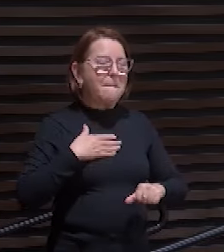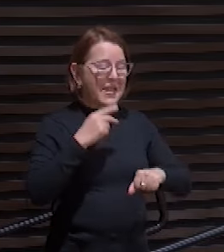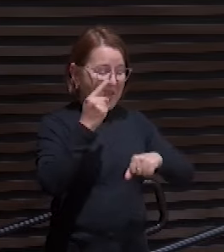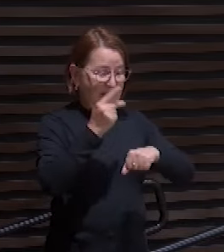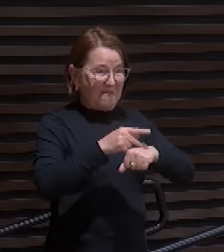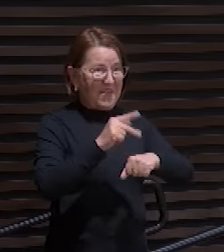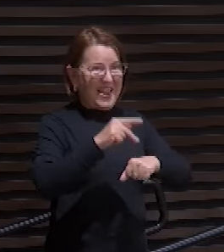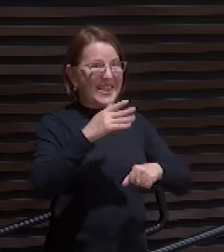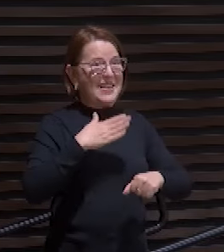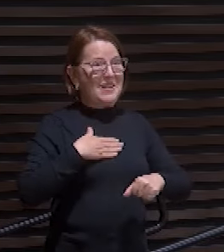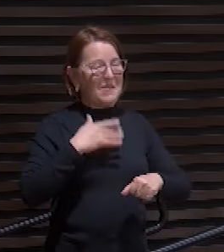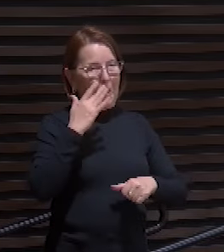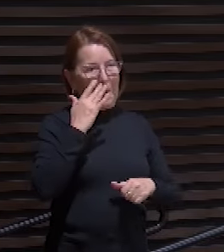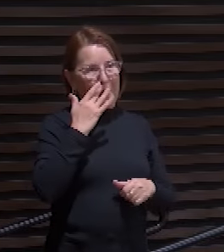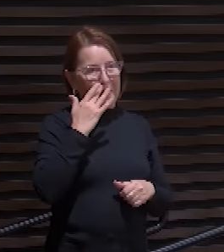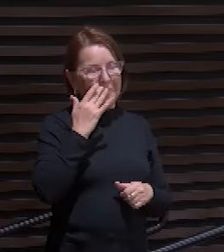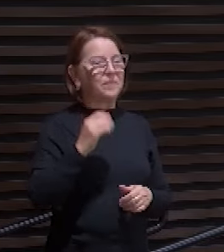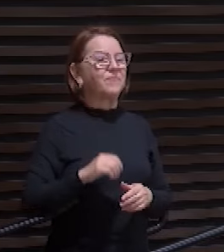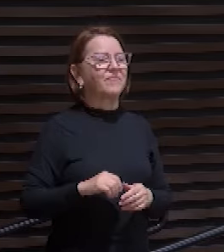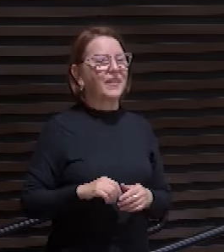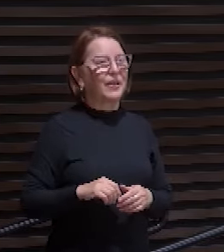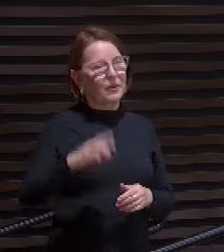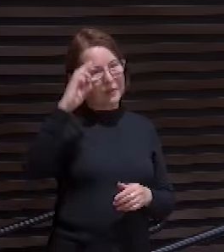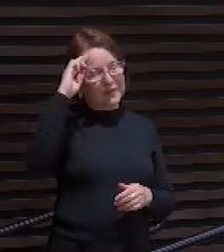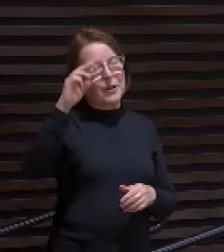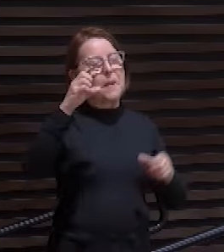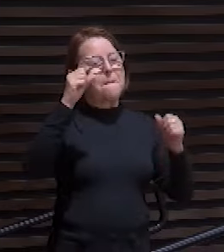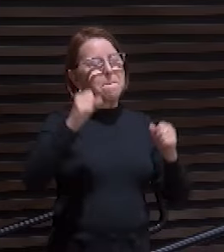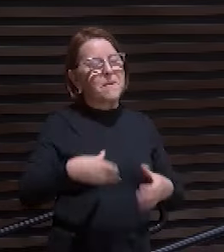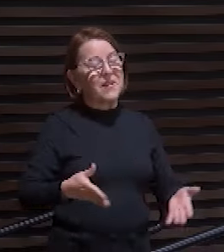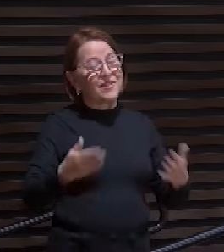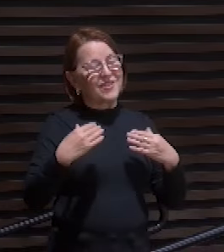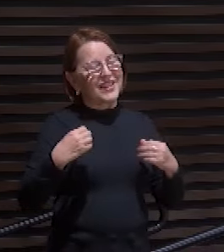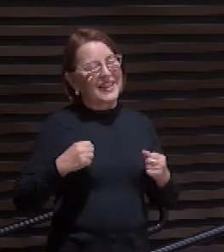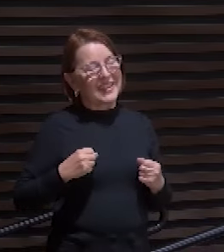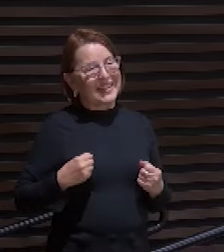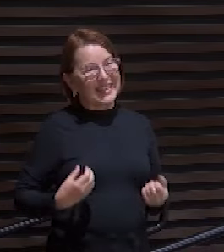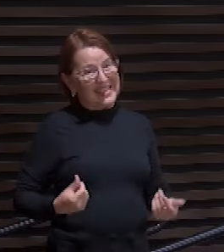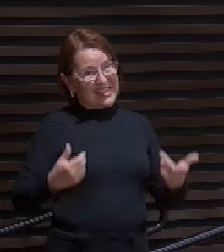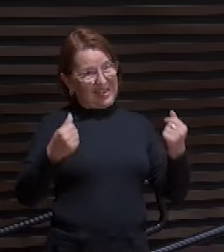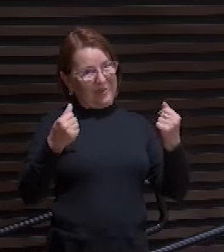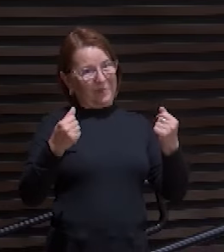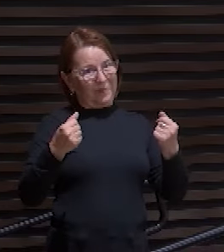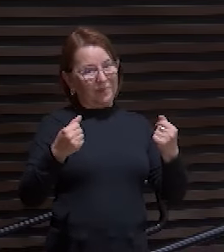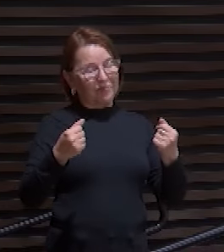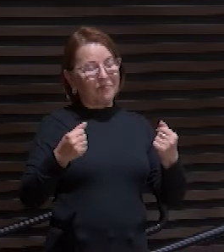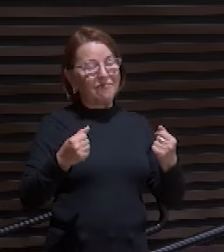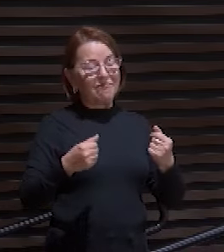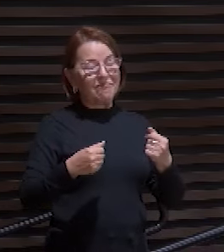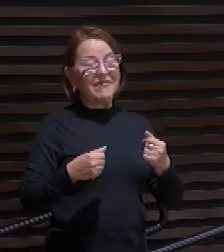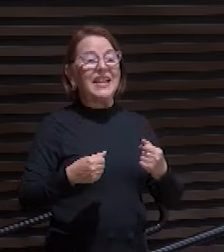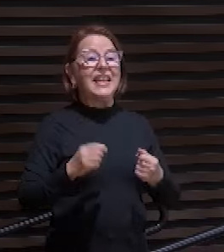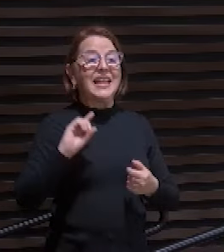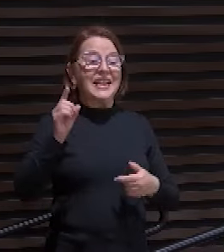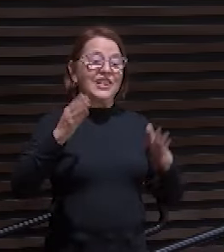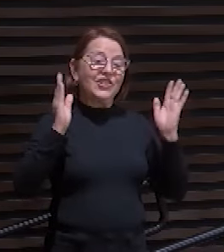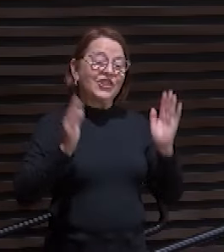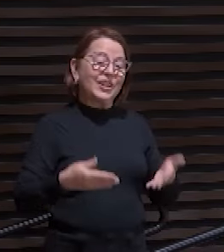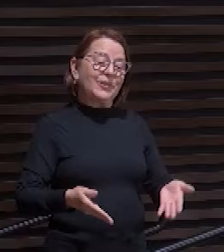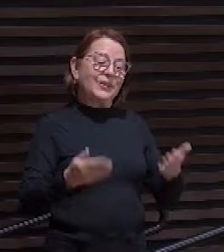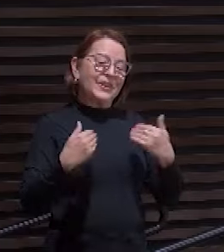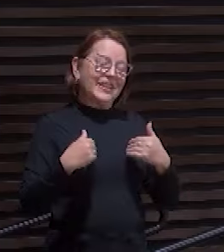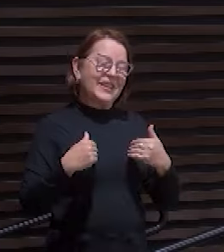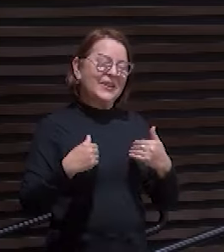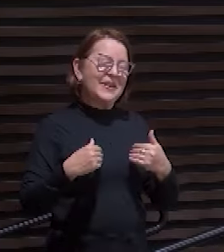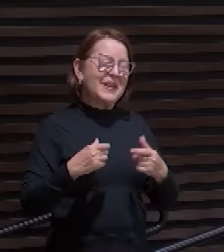dizer, o Senhor, Ele pode nos enriquecer. Aliás, Ele já nos deu a maior riqueza, que é a pessoa de Cristo habitando